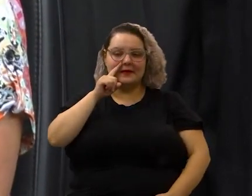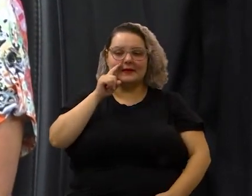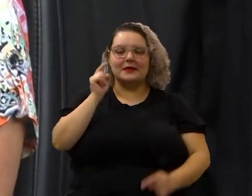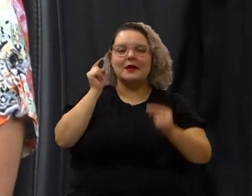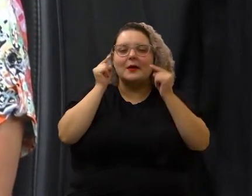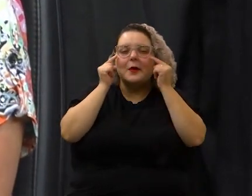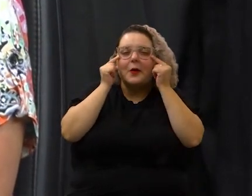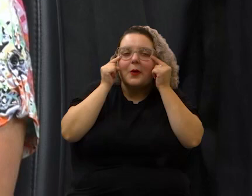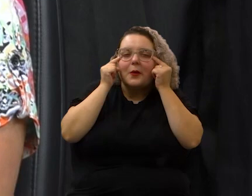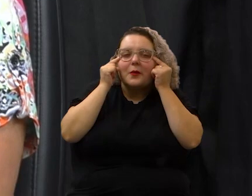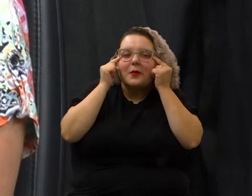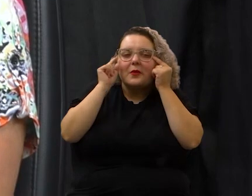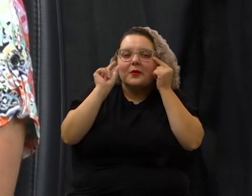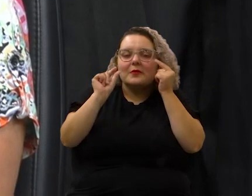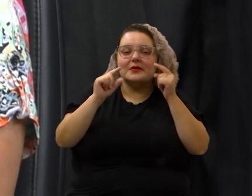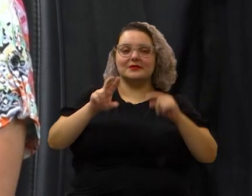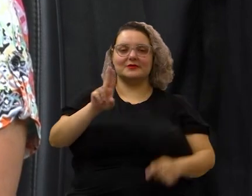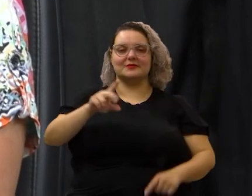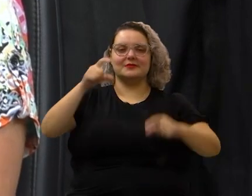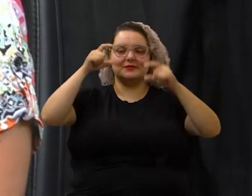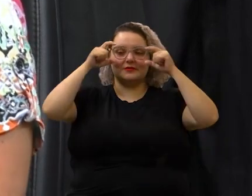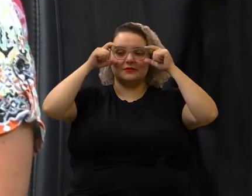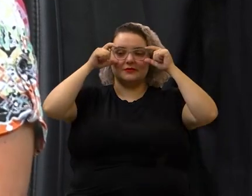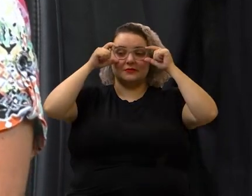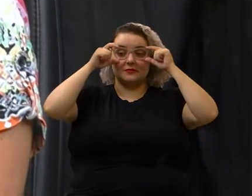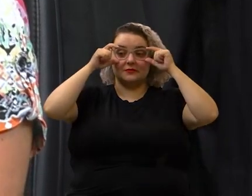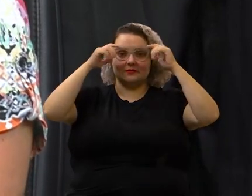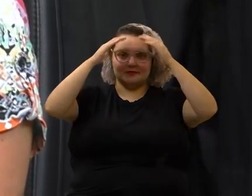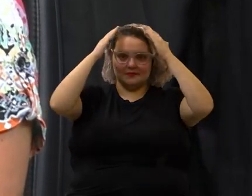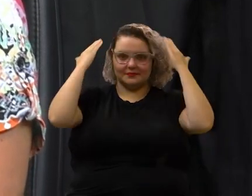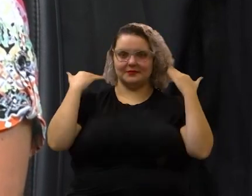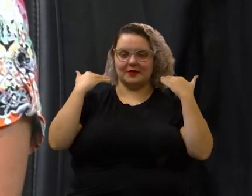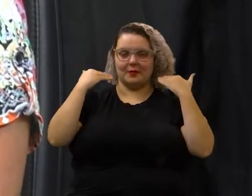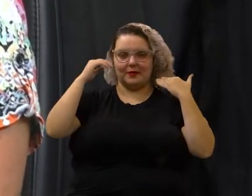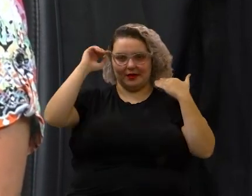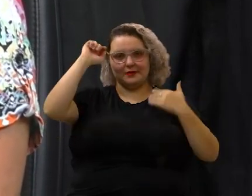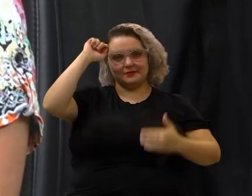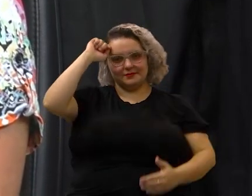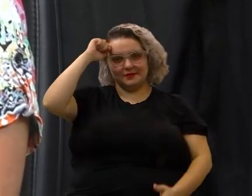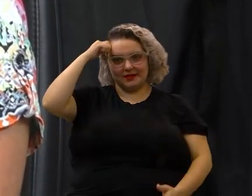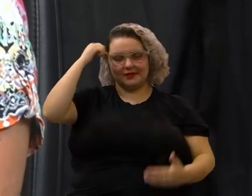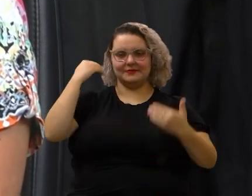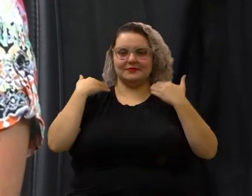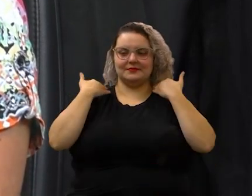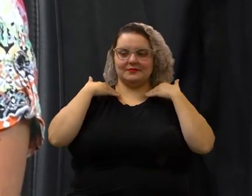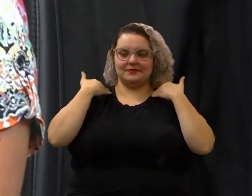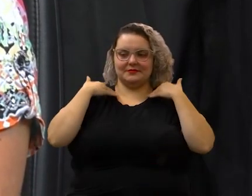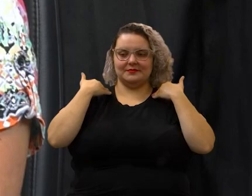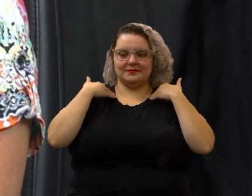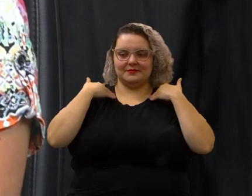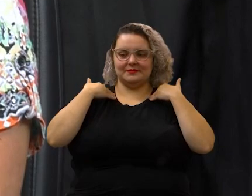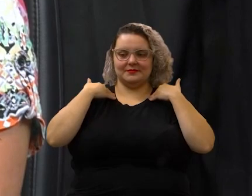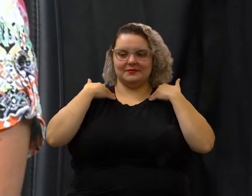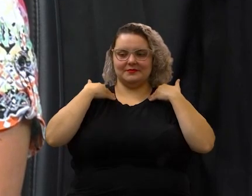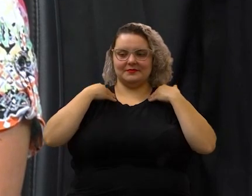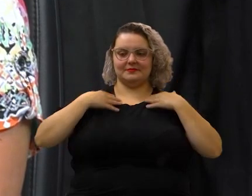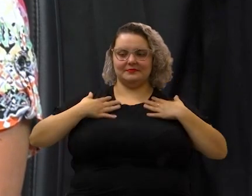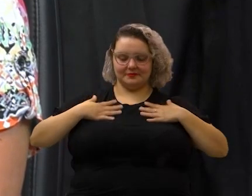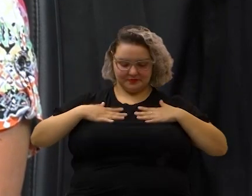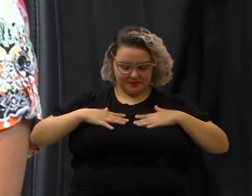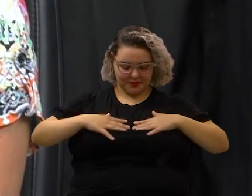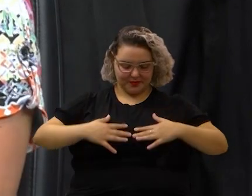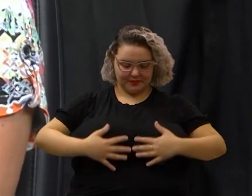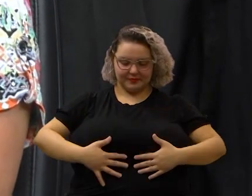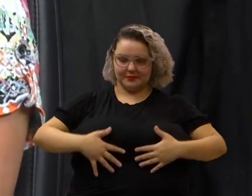olhos um pouco puxados, estou usando óculos, tenho cabelo preto, na altura do ombro, estou com uma blusa